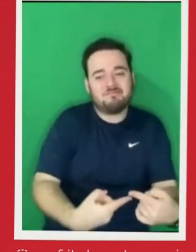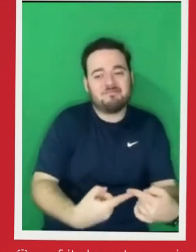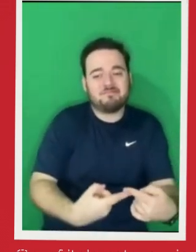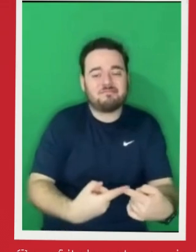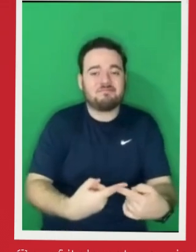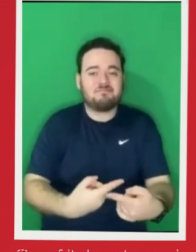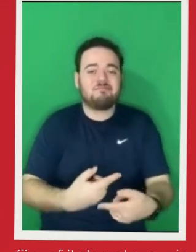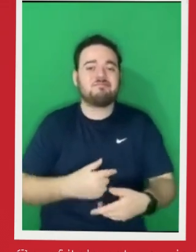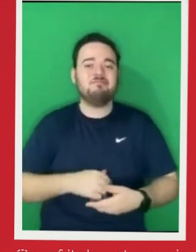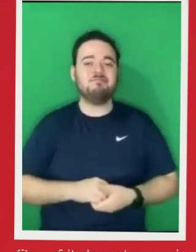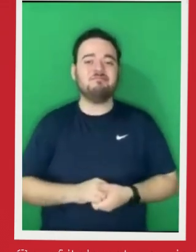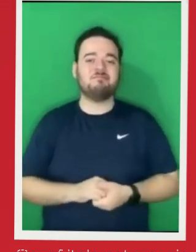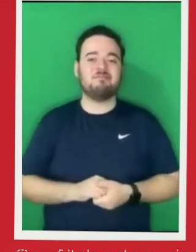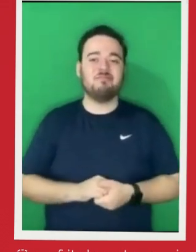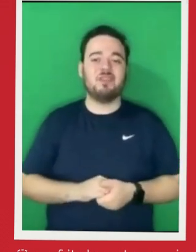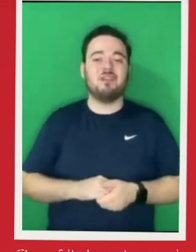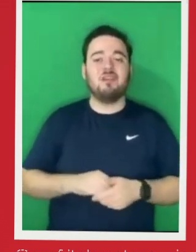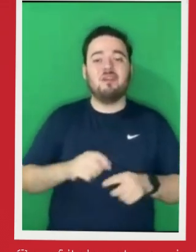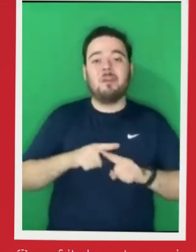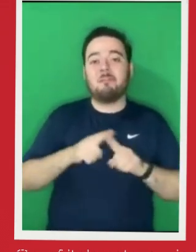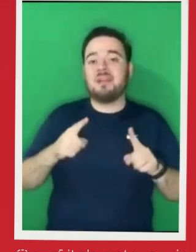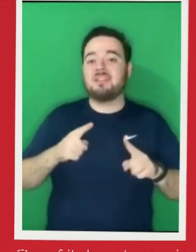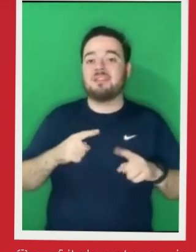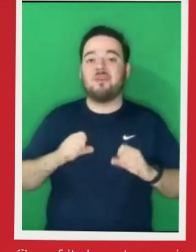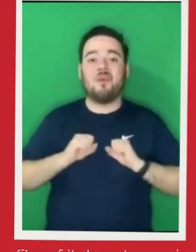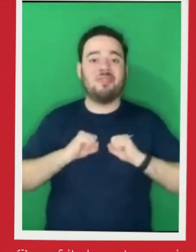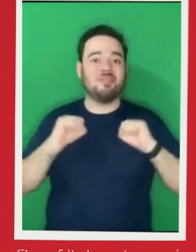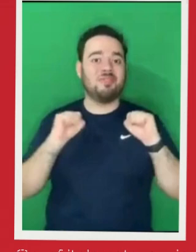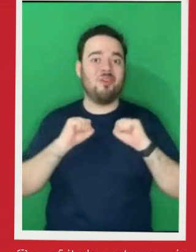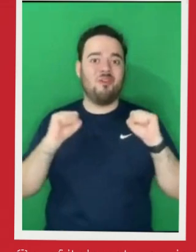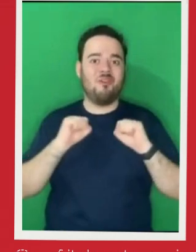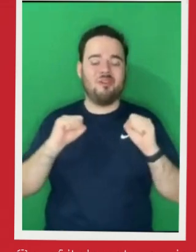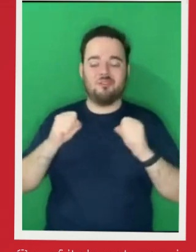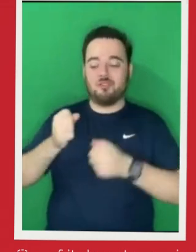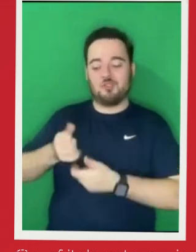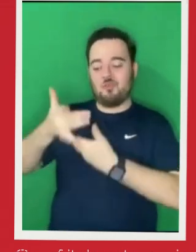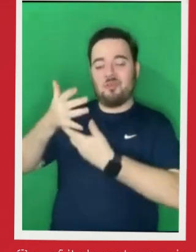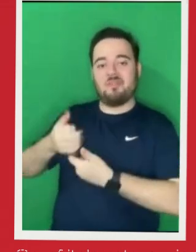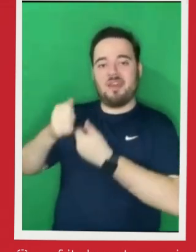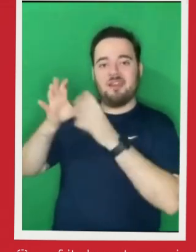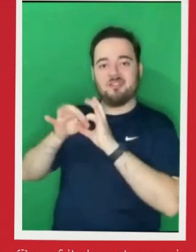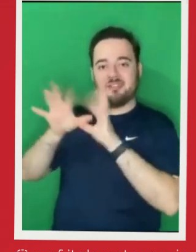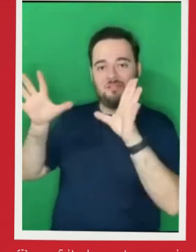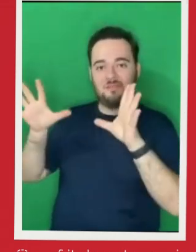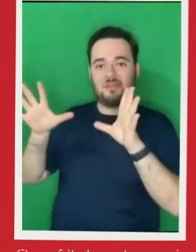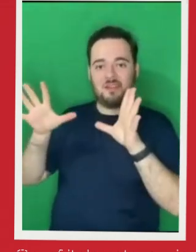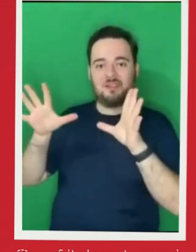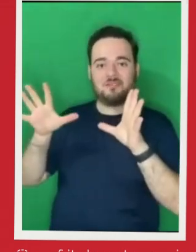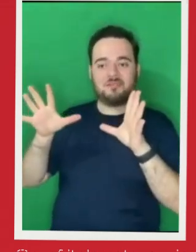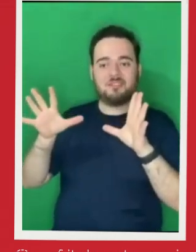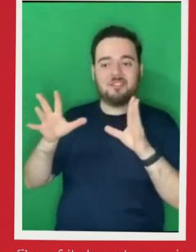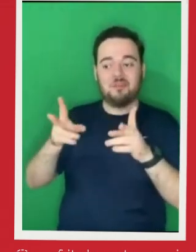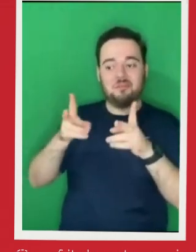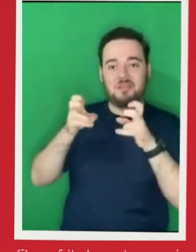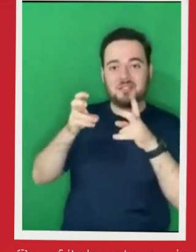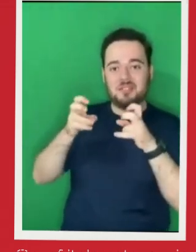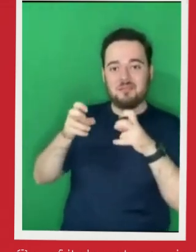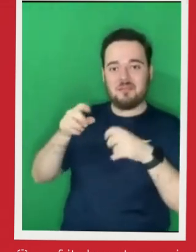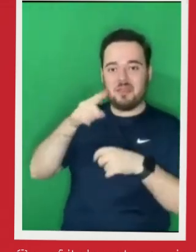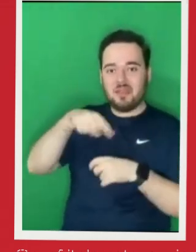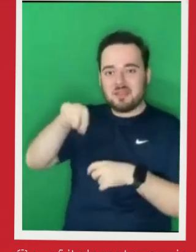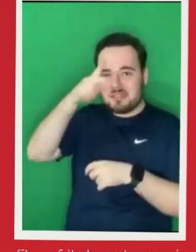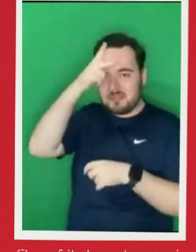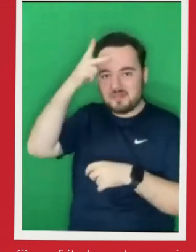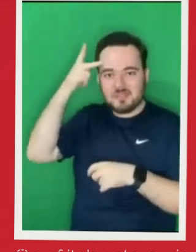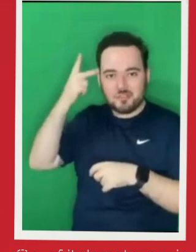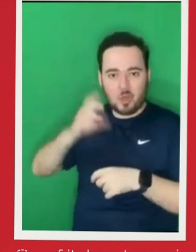Parece de uma tolice tão grande essa frase, gente, mas eu vou adorar quando eu ligar os comentários daqui a 8 minutos,